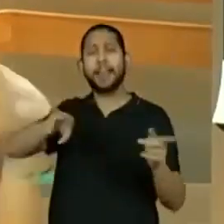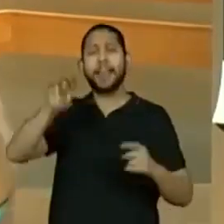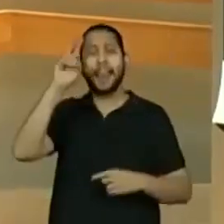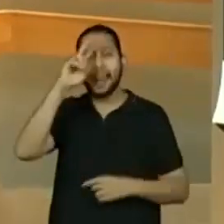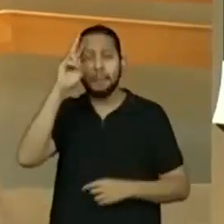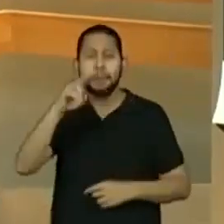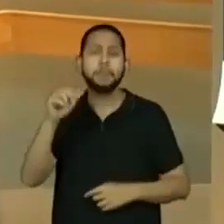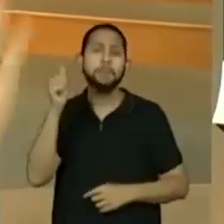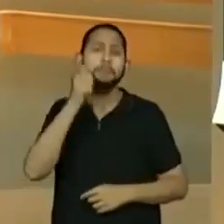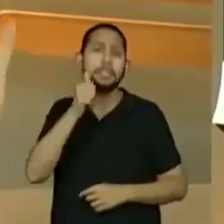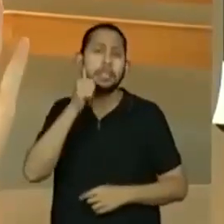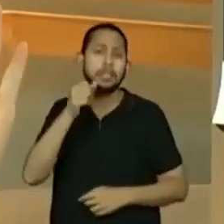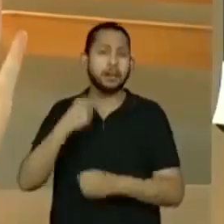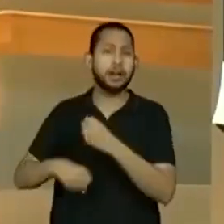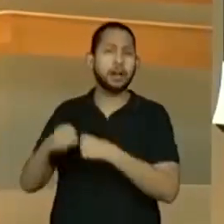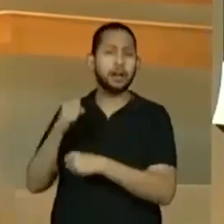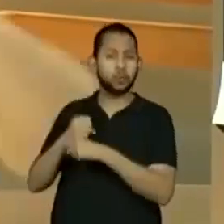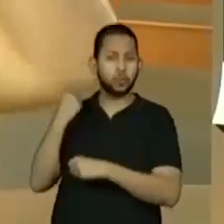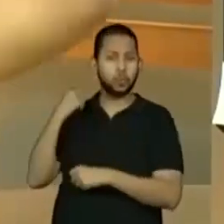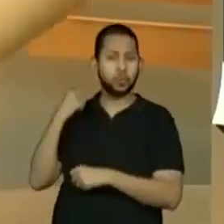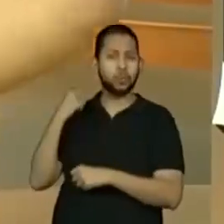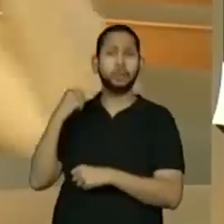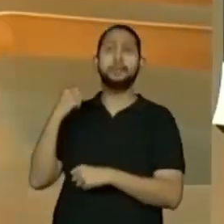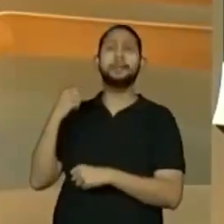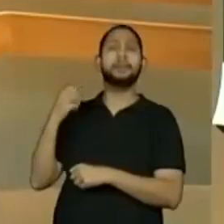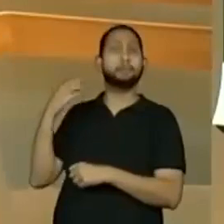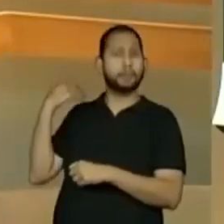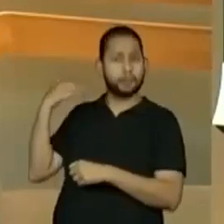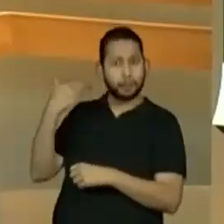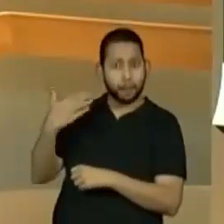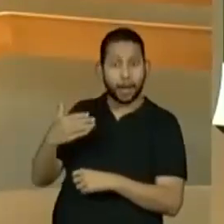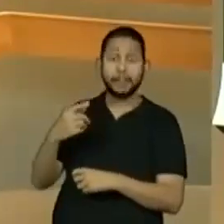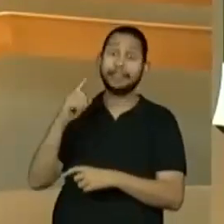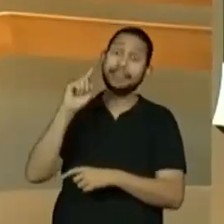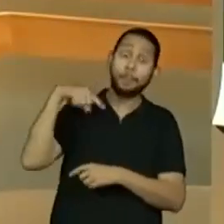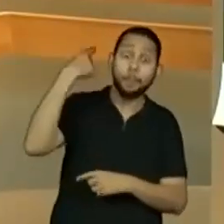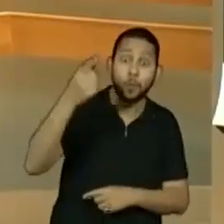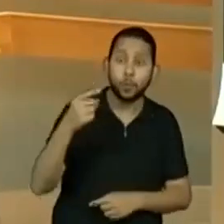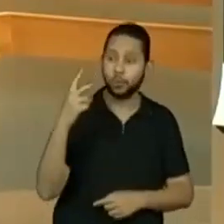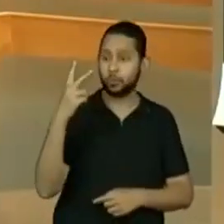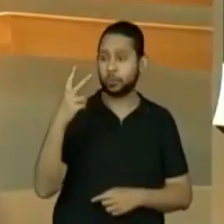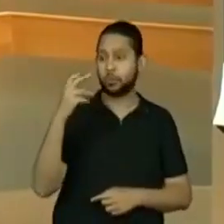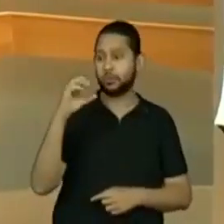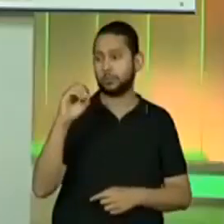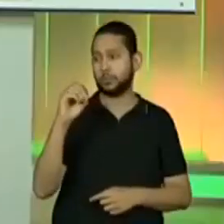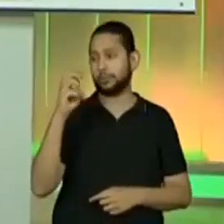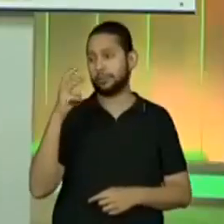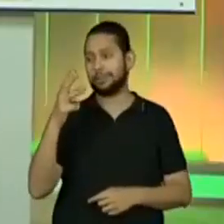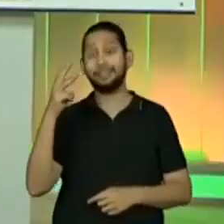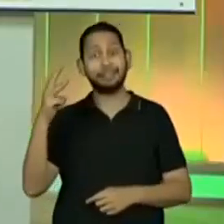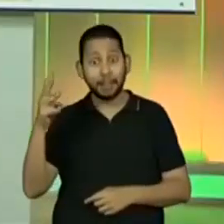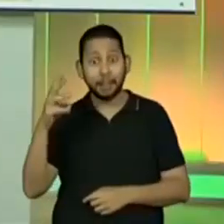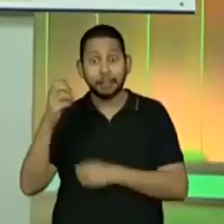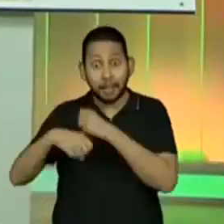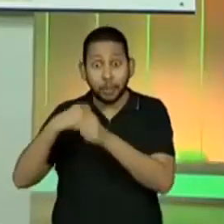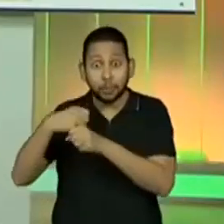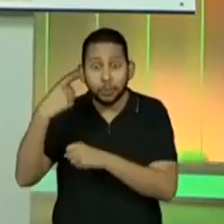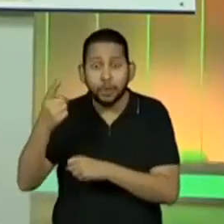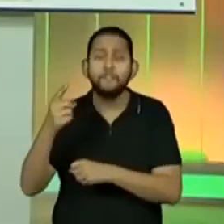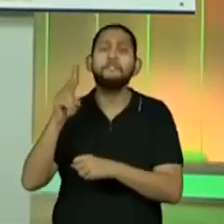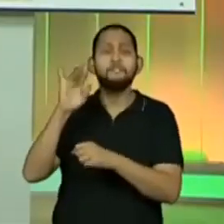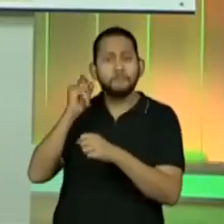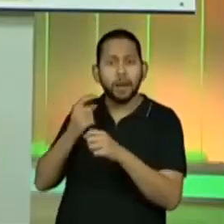menina que em 2033 vai lá para Marte, se tudo der certo, não é? Hoje faremos um